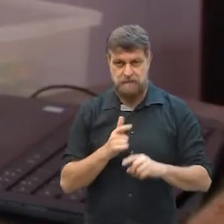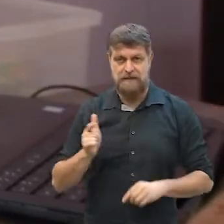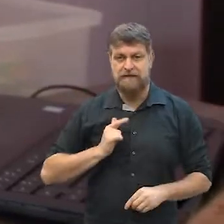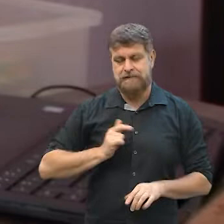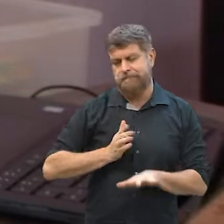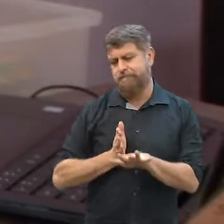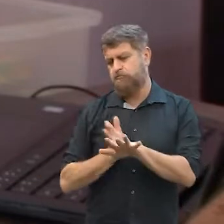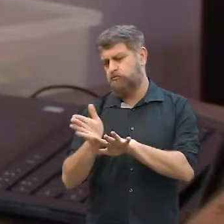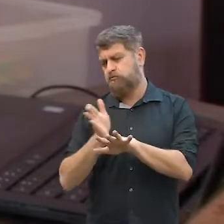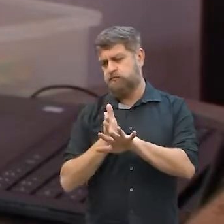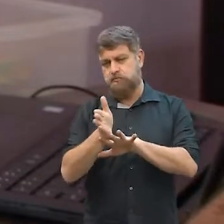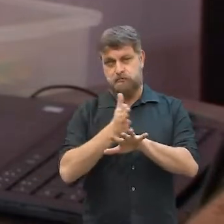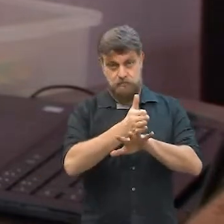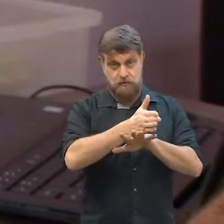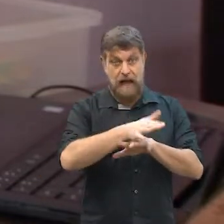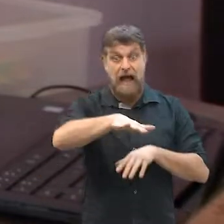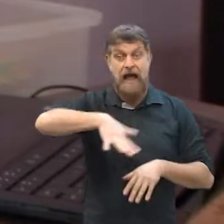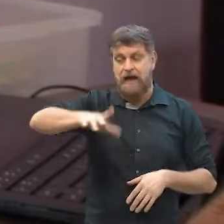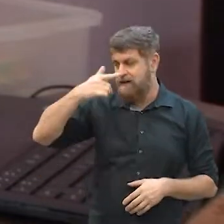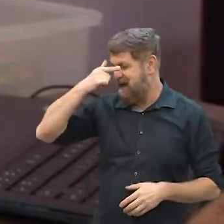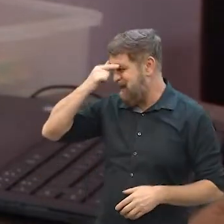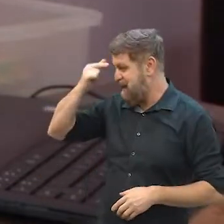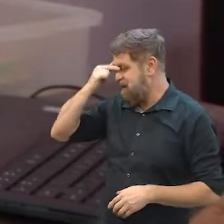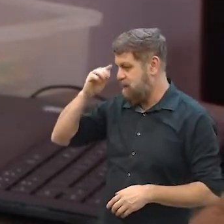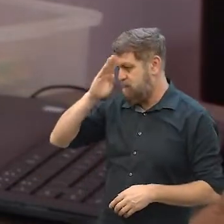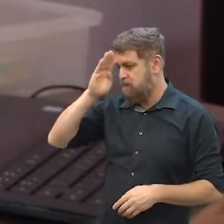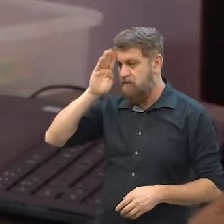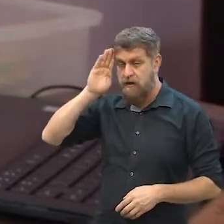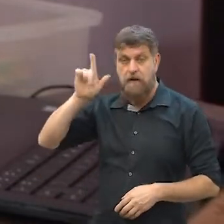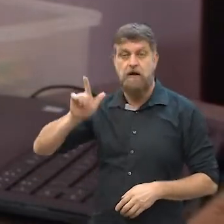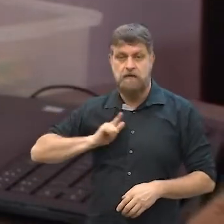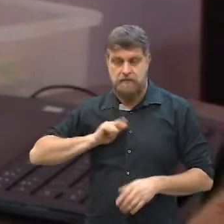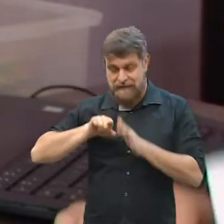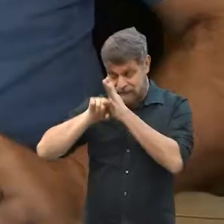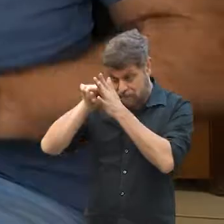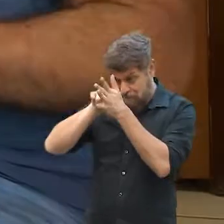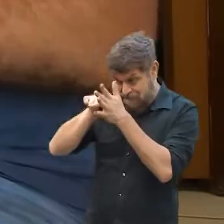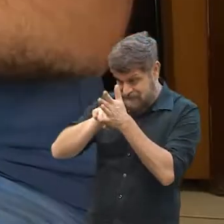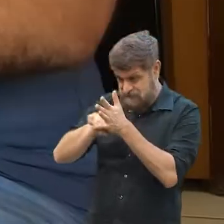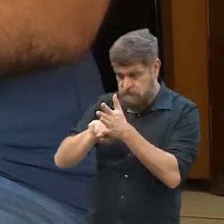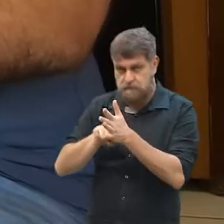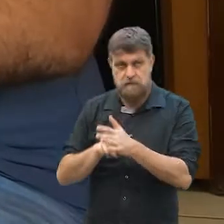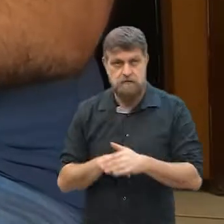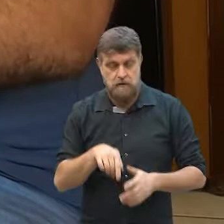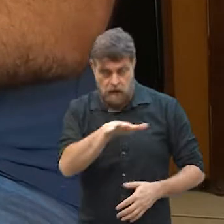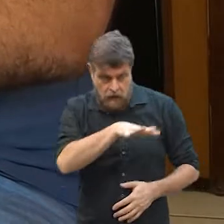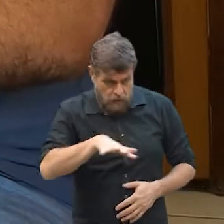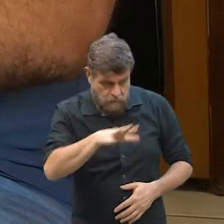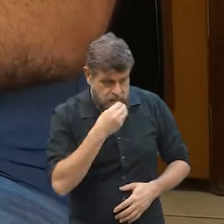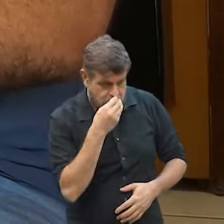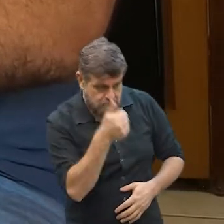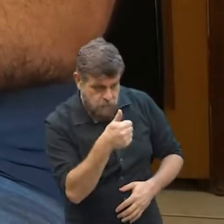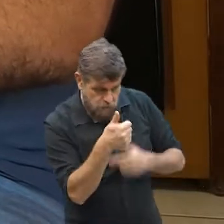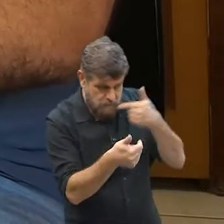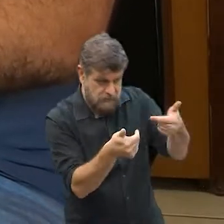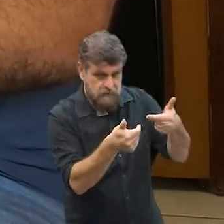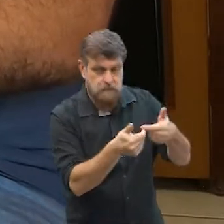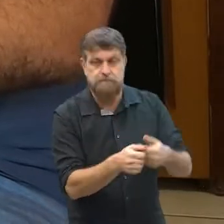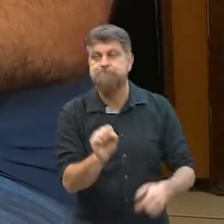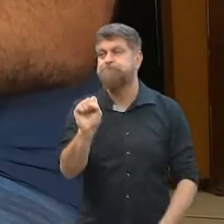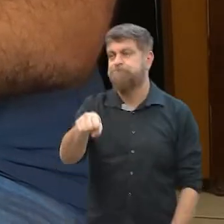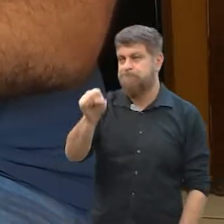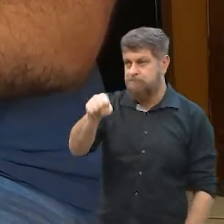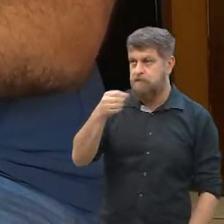imensa, tá? A área acadêmica tá muito grande também, pesquisadoras. Que bom, então o mercado tá legal. Muito